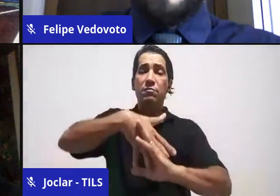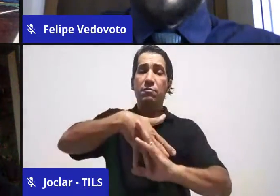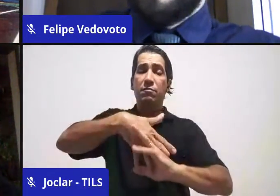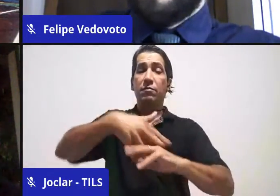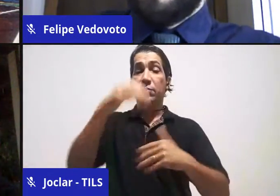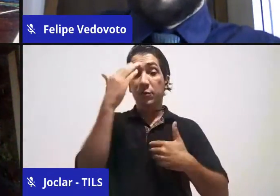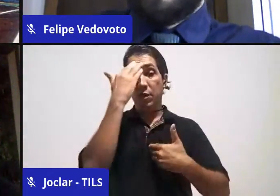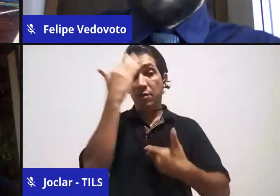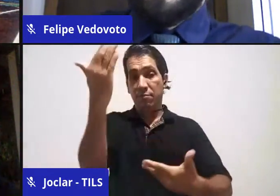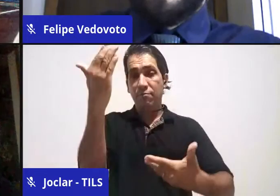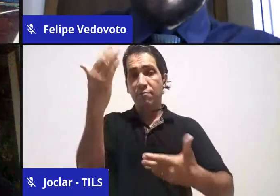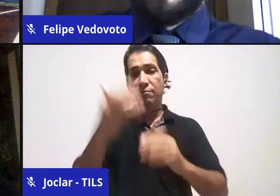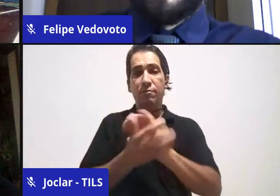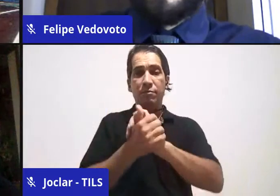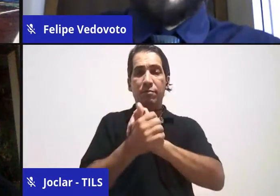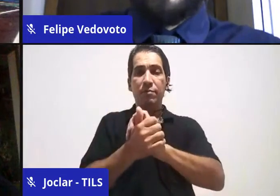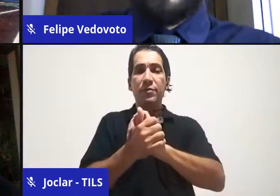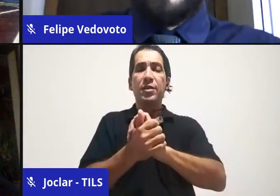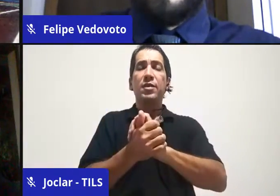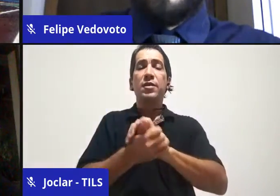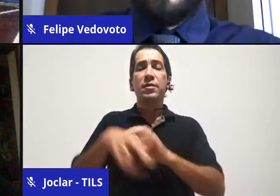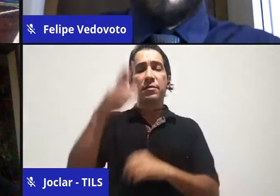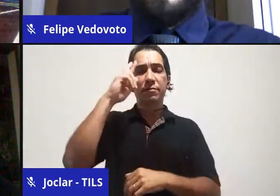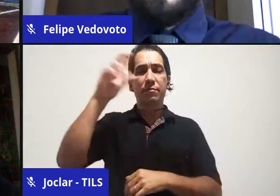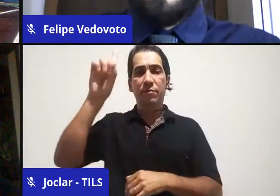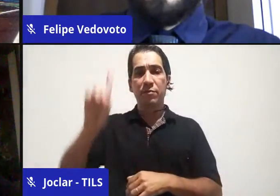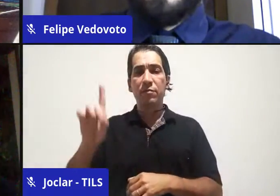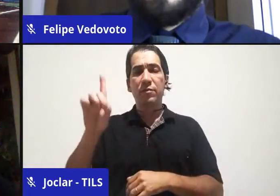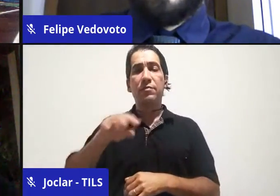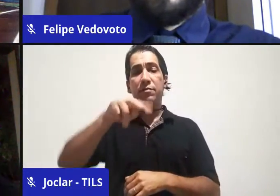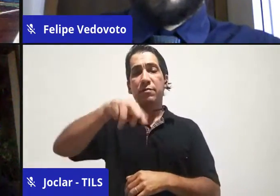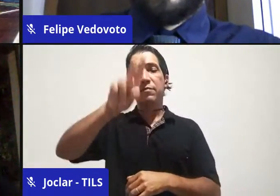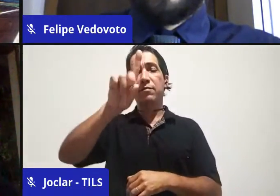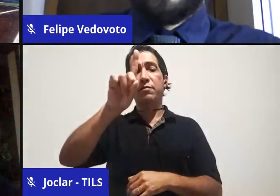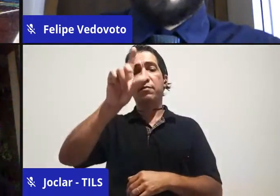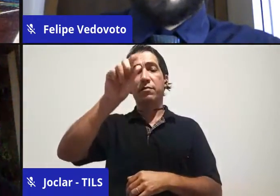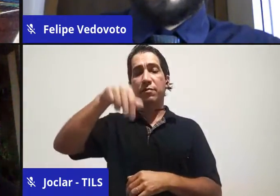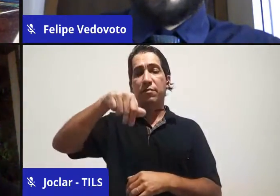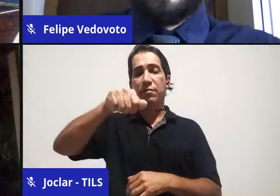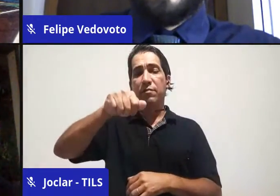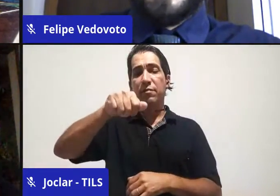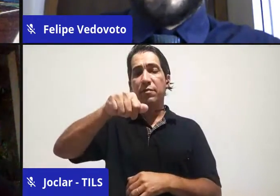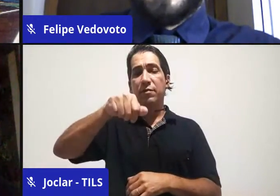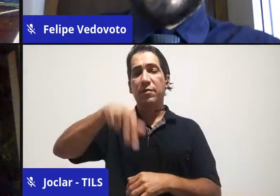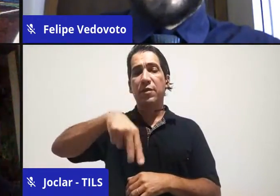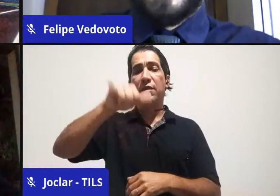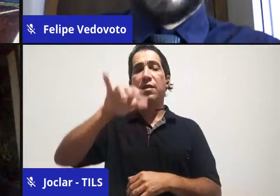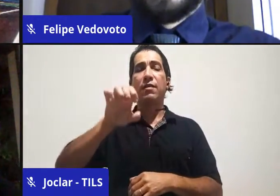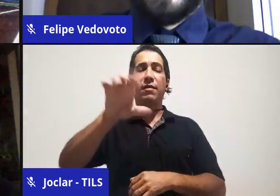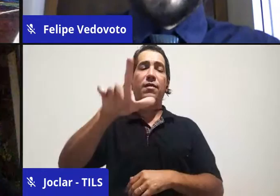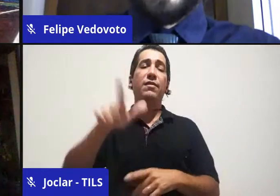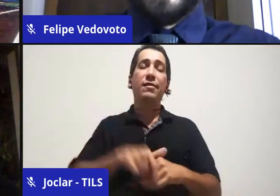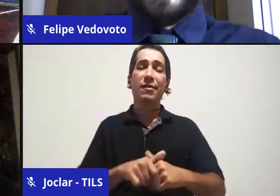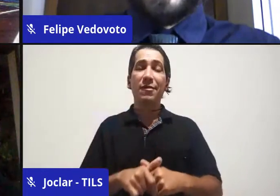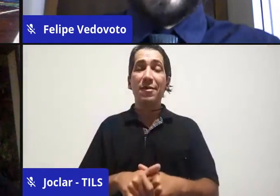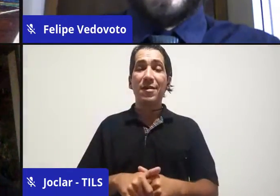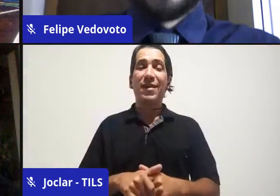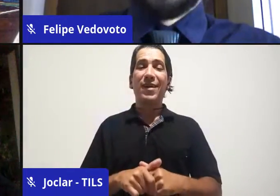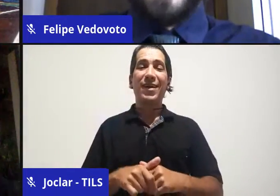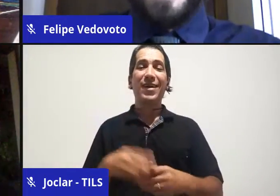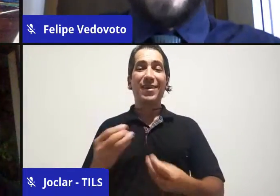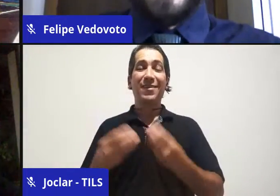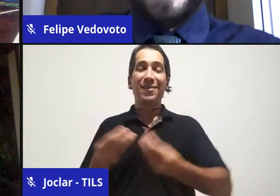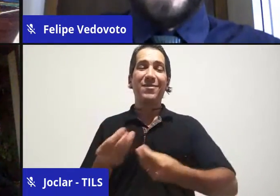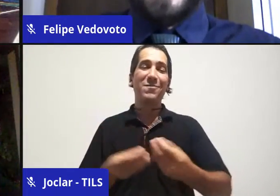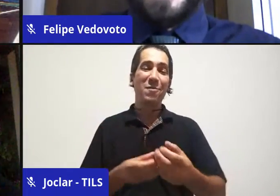aqui, parabenizar o nosso diretor, Daniel, que estava conosco nessa telinha, né? As configurações à distância mudam, né, Felipe? É